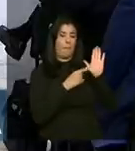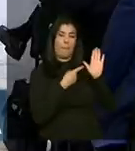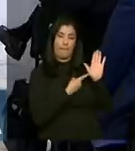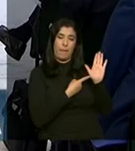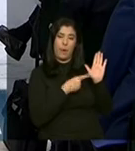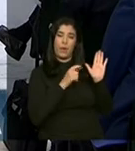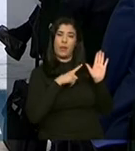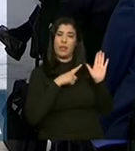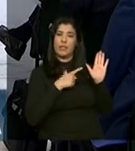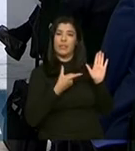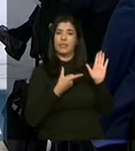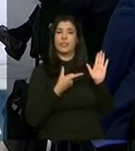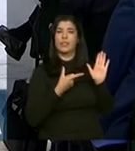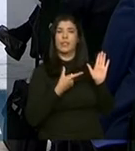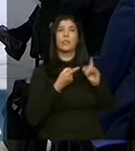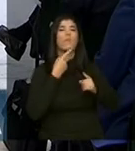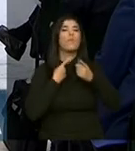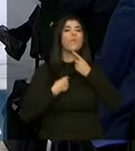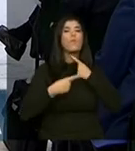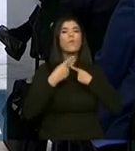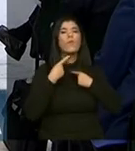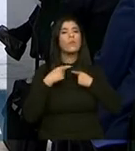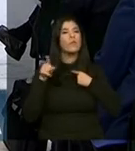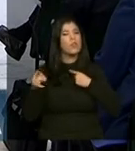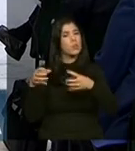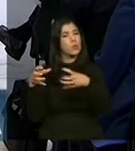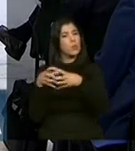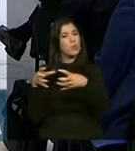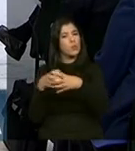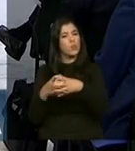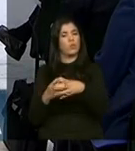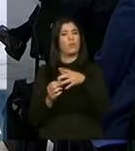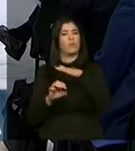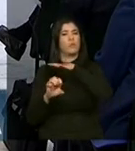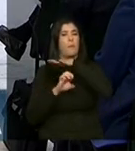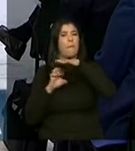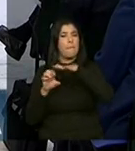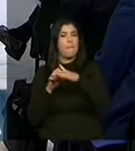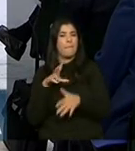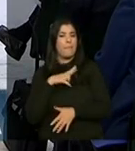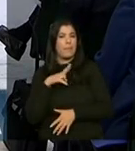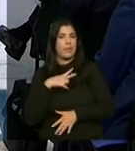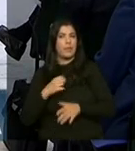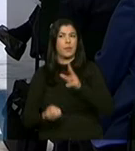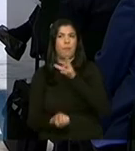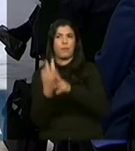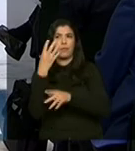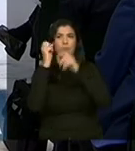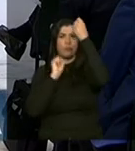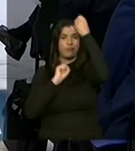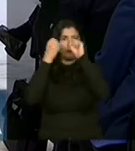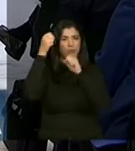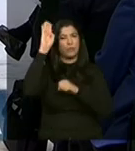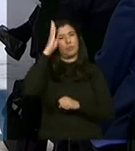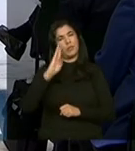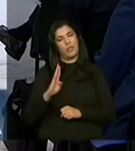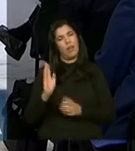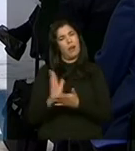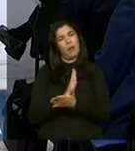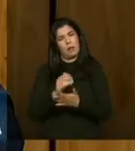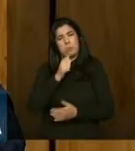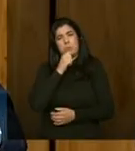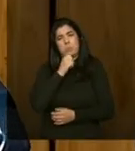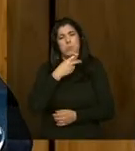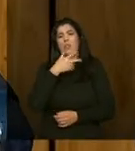são um anseio da classe produtora privada do Brasil, talvez algumas, pelo fato de não conhecer